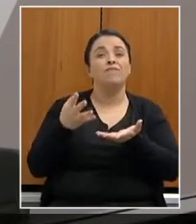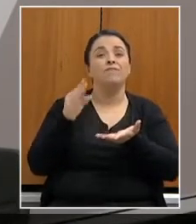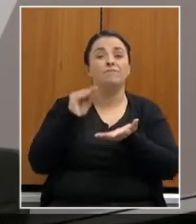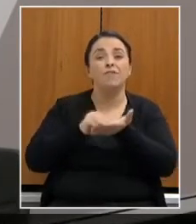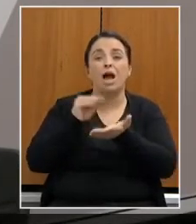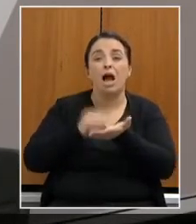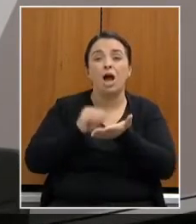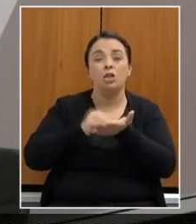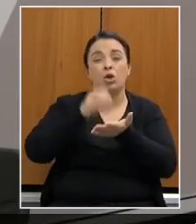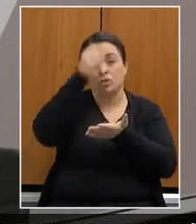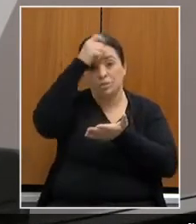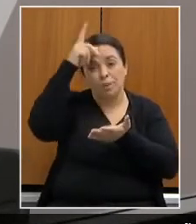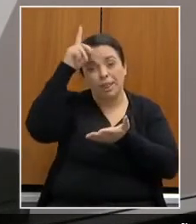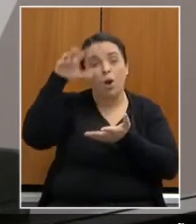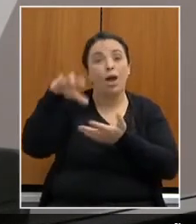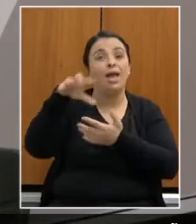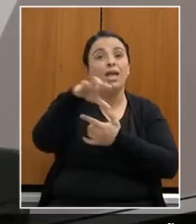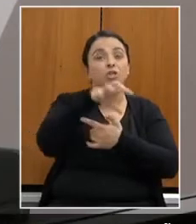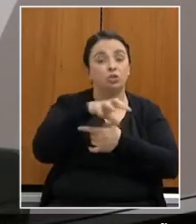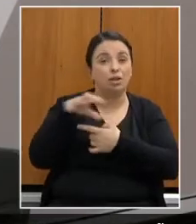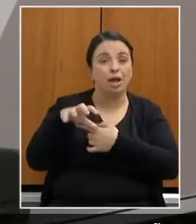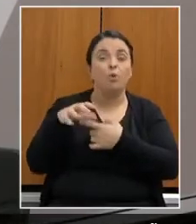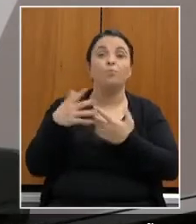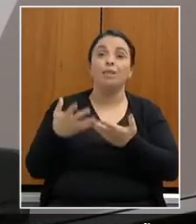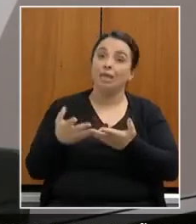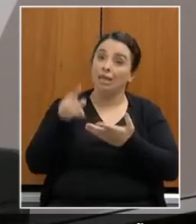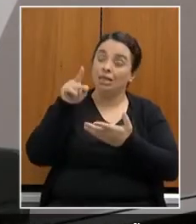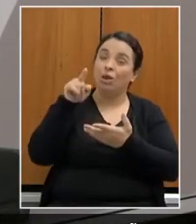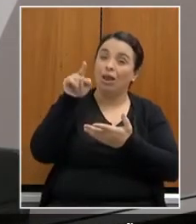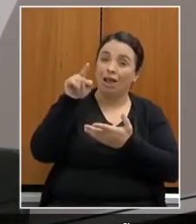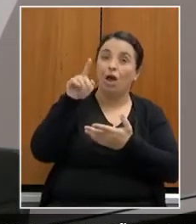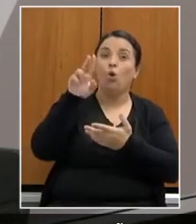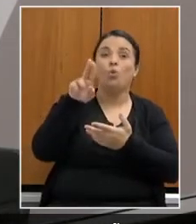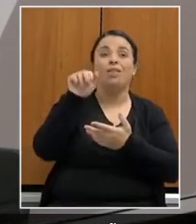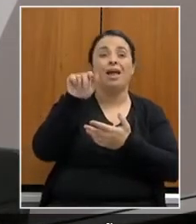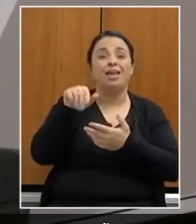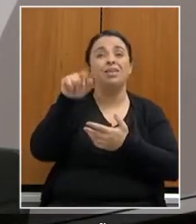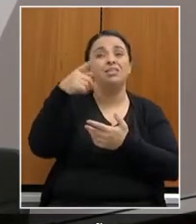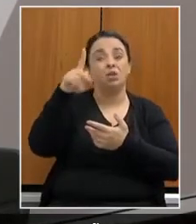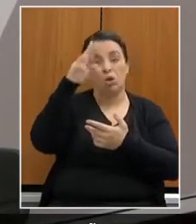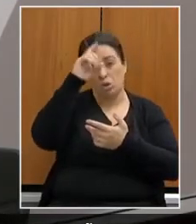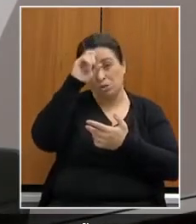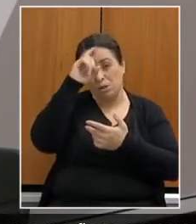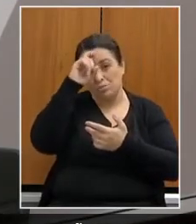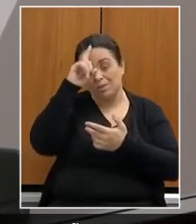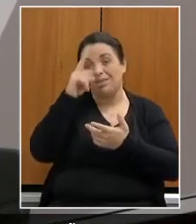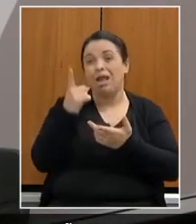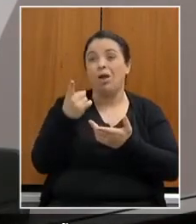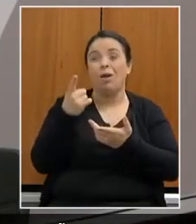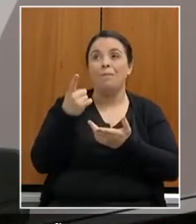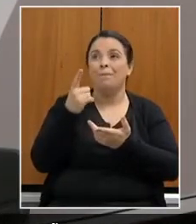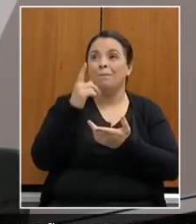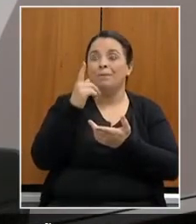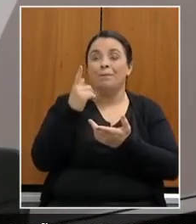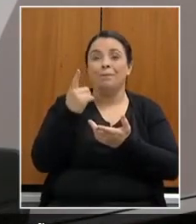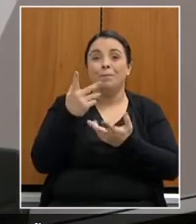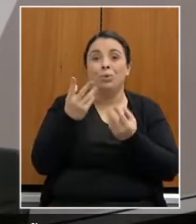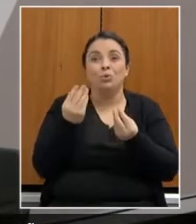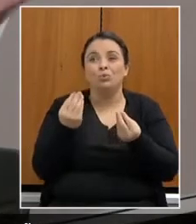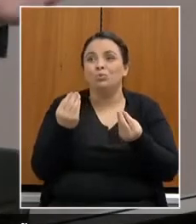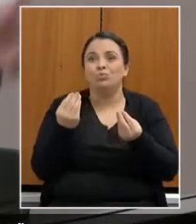regional então sendo assim o hospital de Unaí acaba exercendo essa função de hospital regional e fica totalmente sobrecarregado